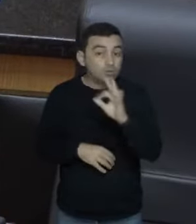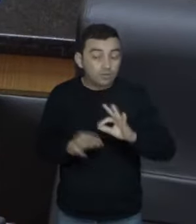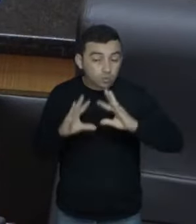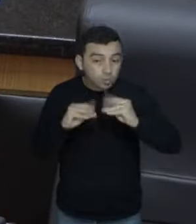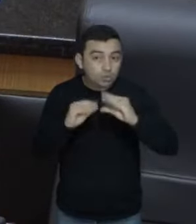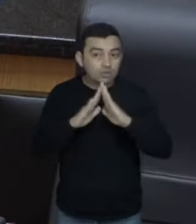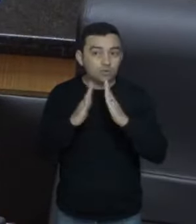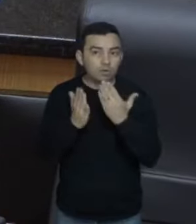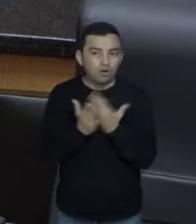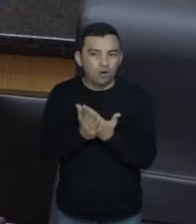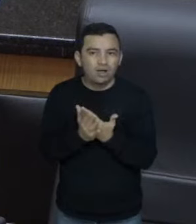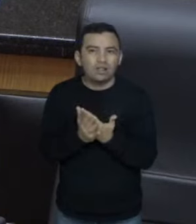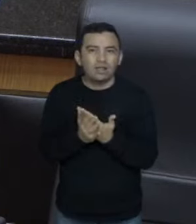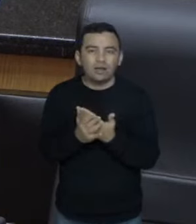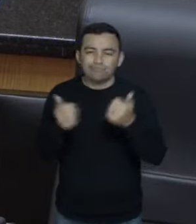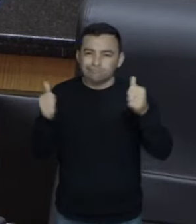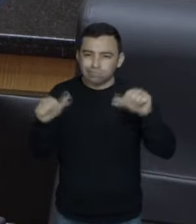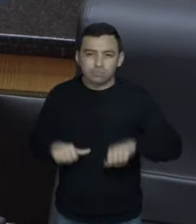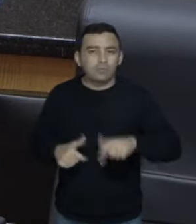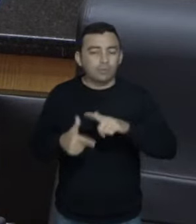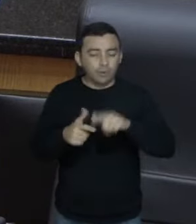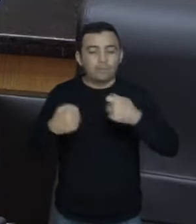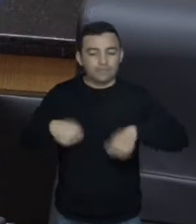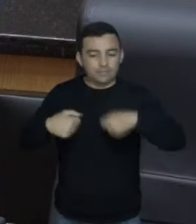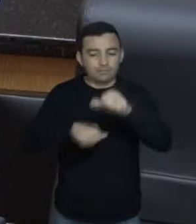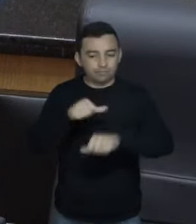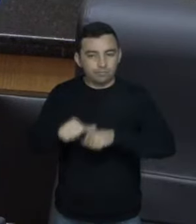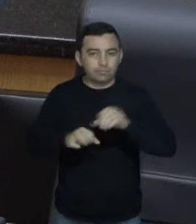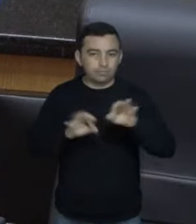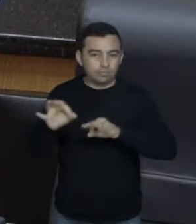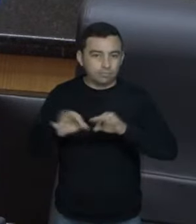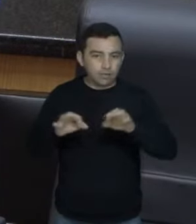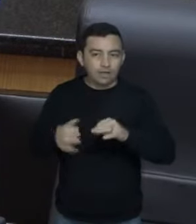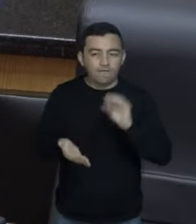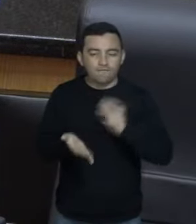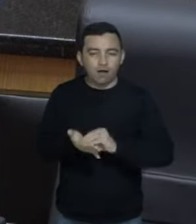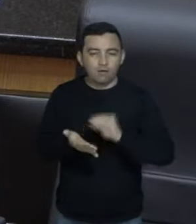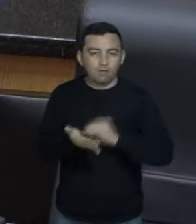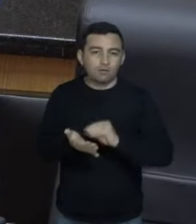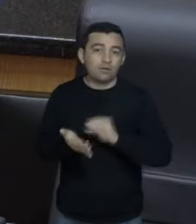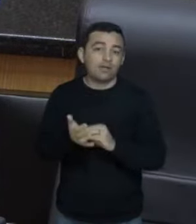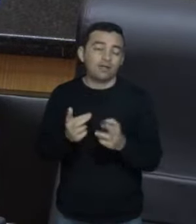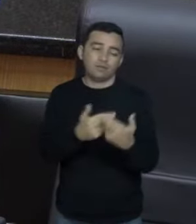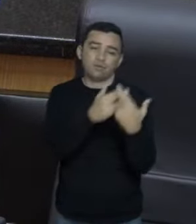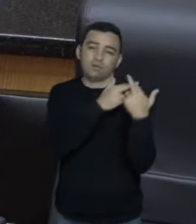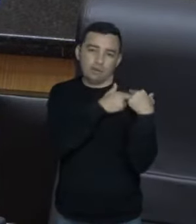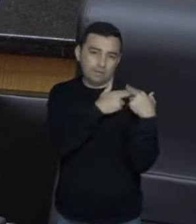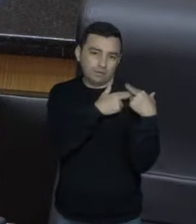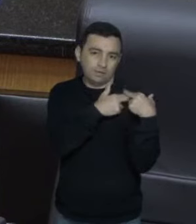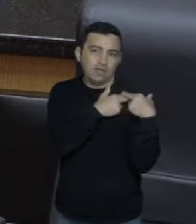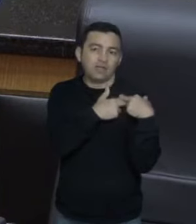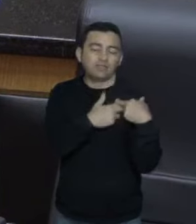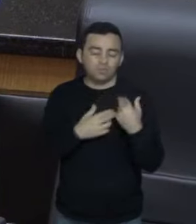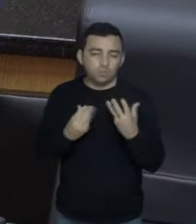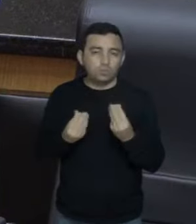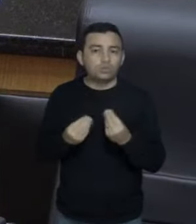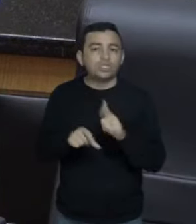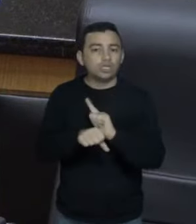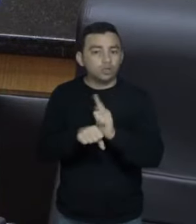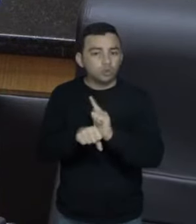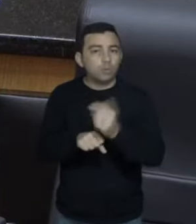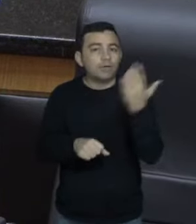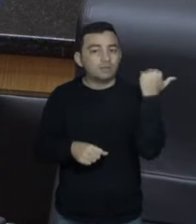escolas estão necessitando da reforma faltou responsabilidade e muita responsabilidade dos gestores